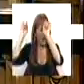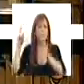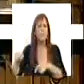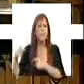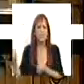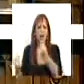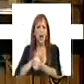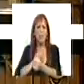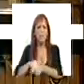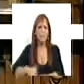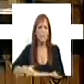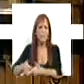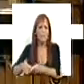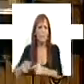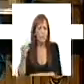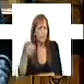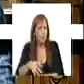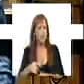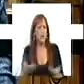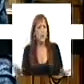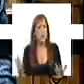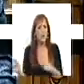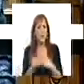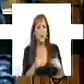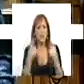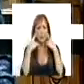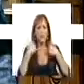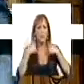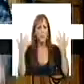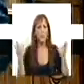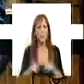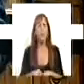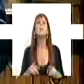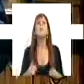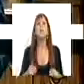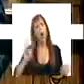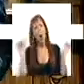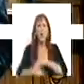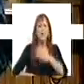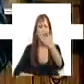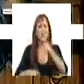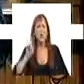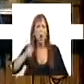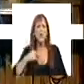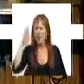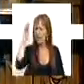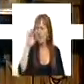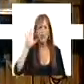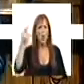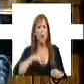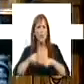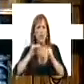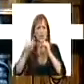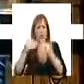a utilização da viatura particular em detrimento da utilização dos transportes públicos, exatamente ao contrário daquilo que recomenda qualquer